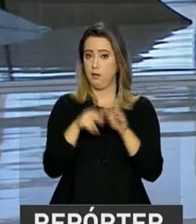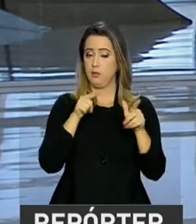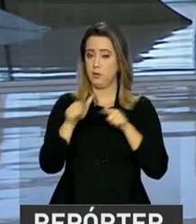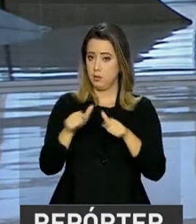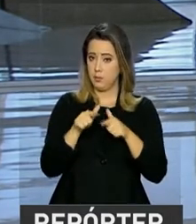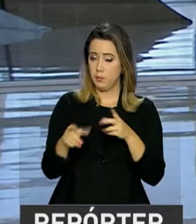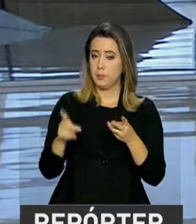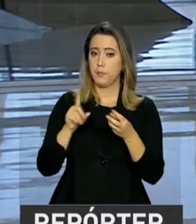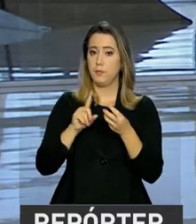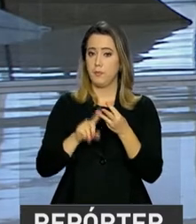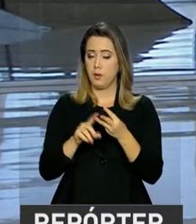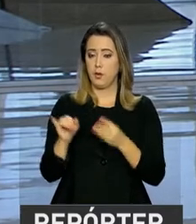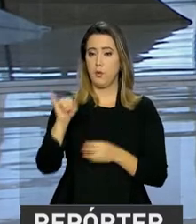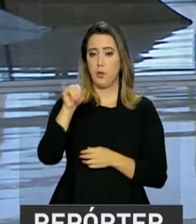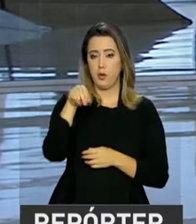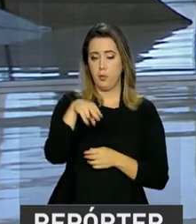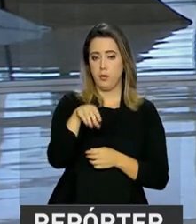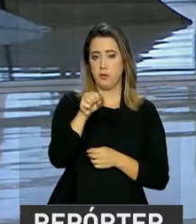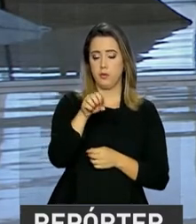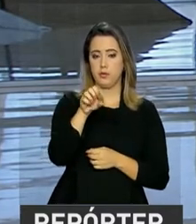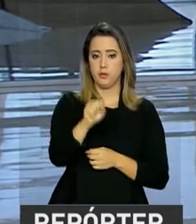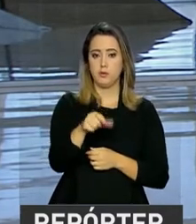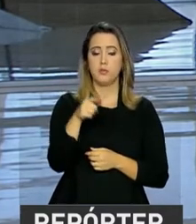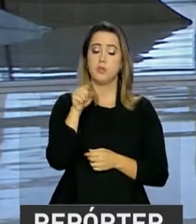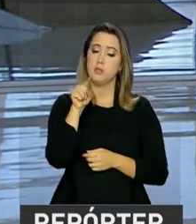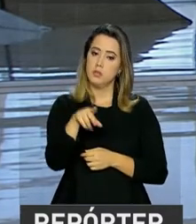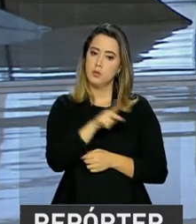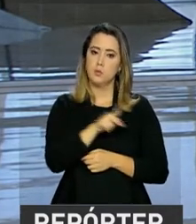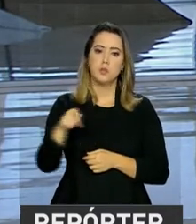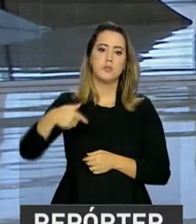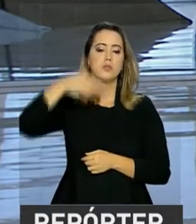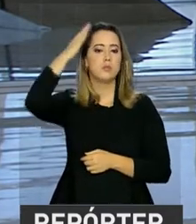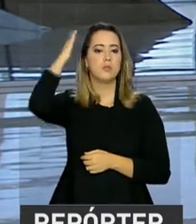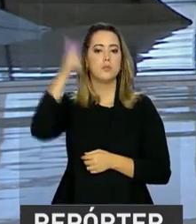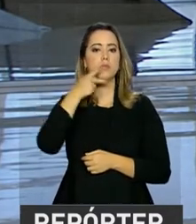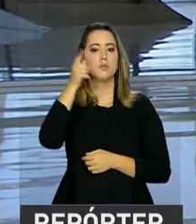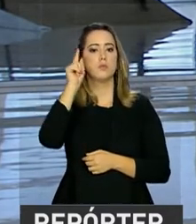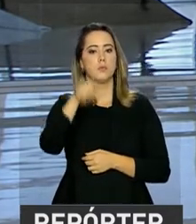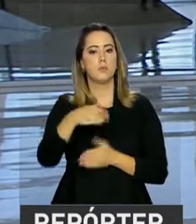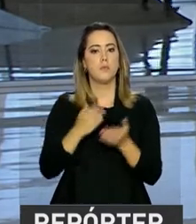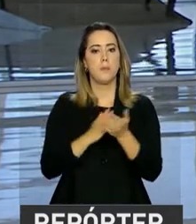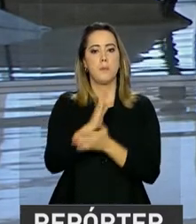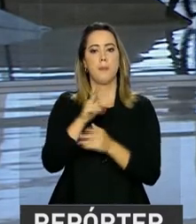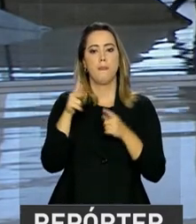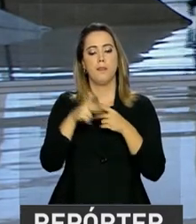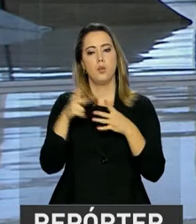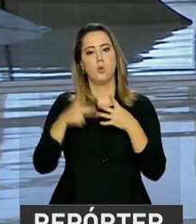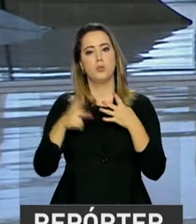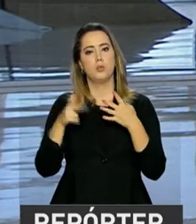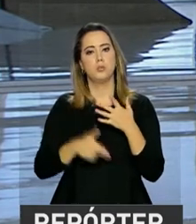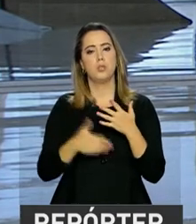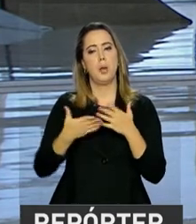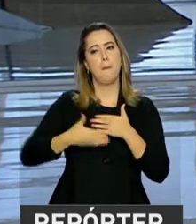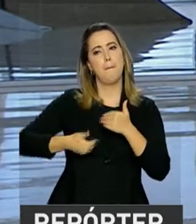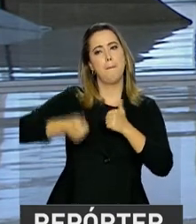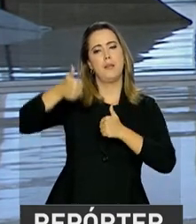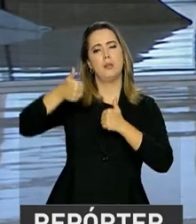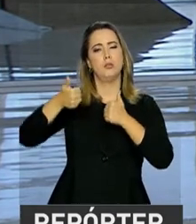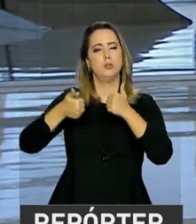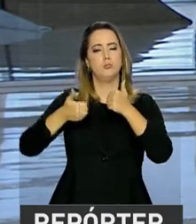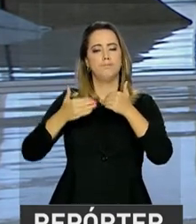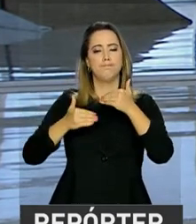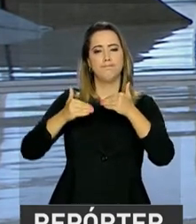trabalhistas e a reforma da Previdência Social, que, segundo o presidente Michel Temer, vai cortar privilégios no país.